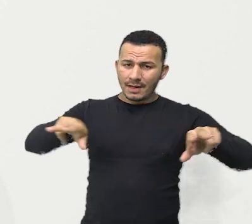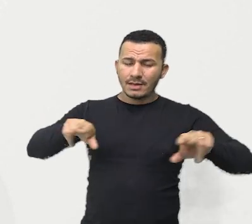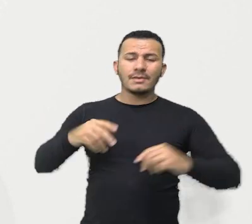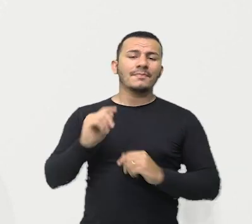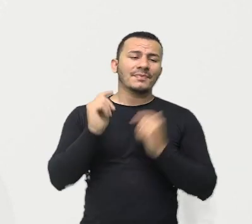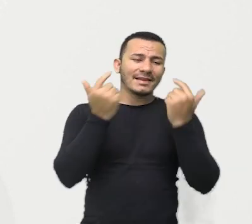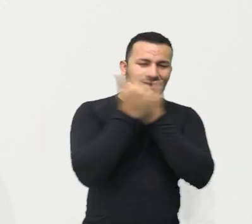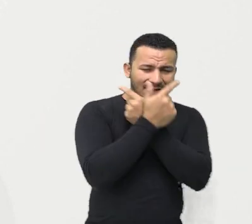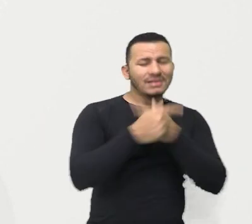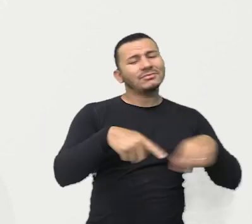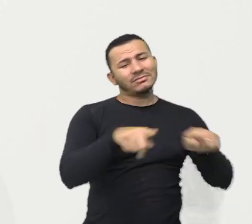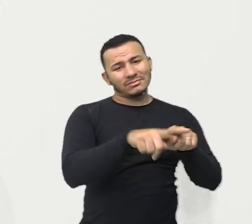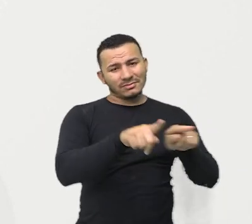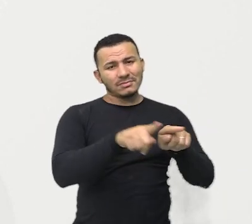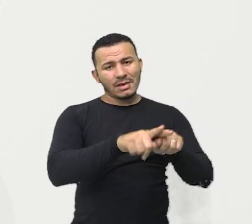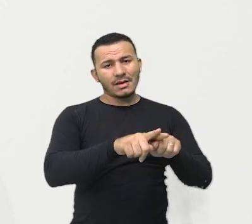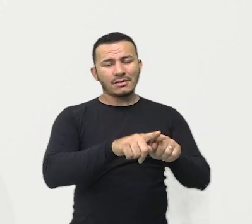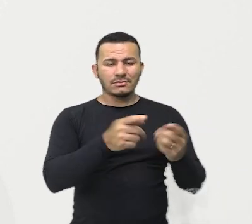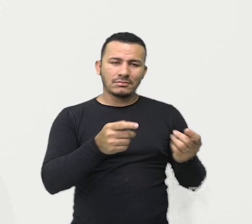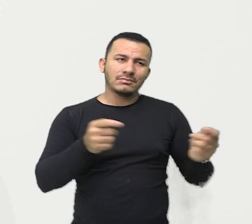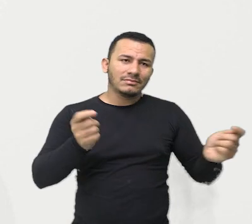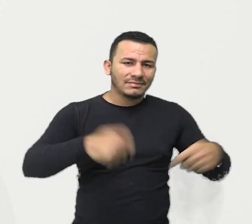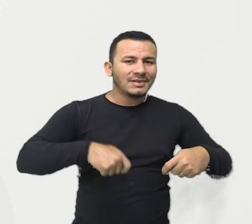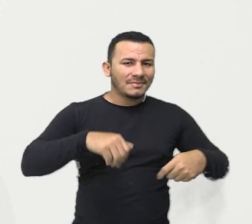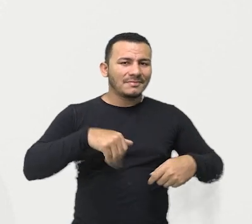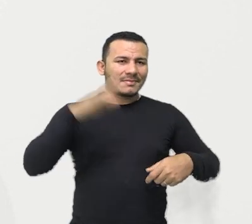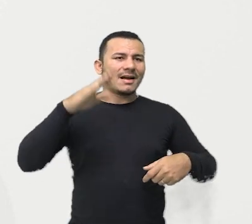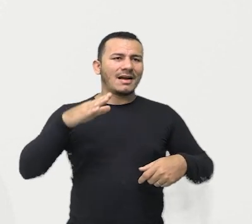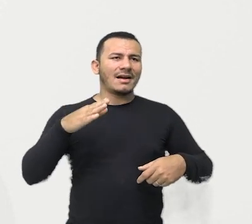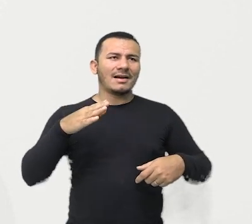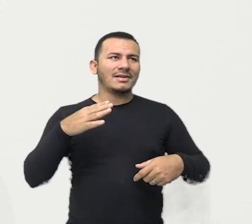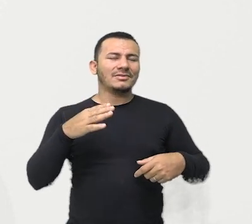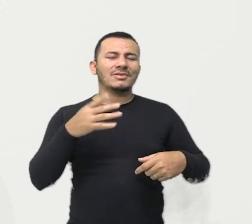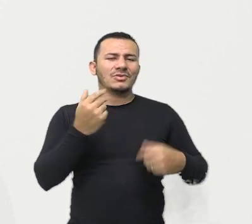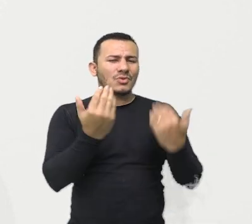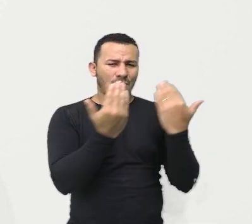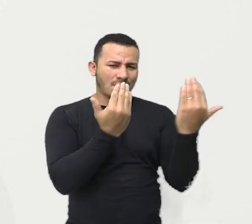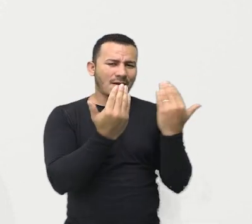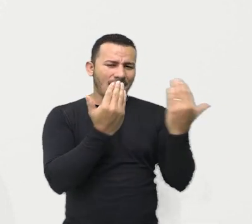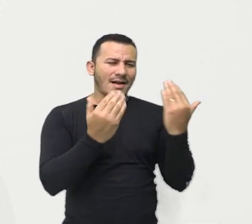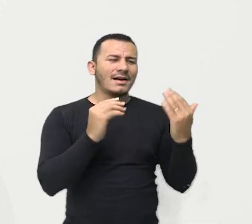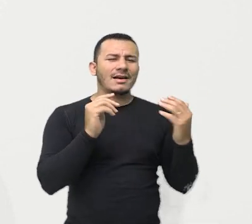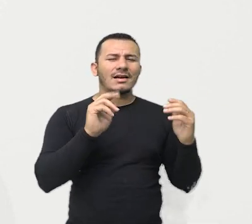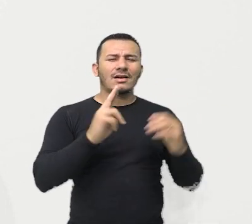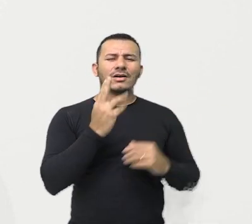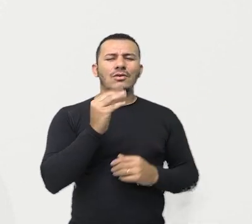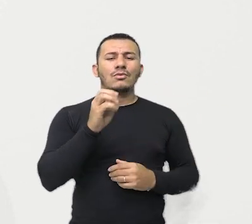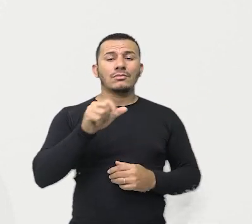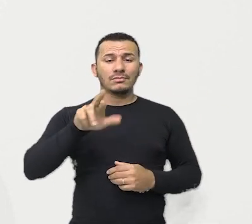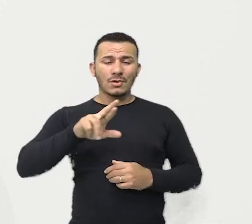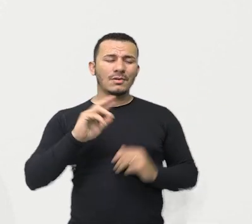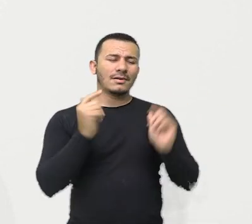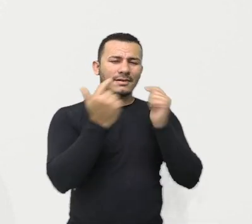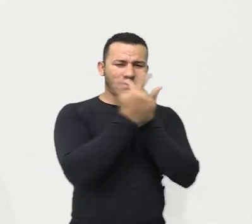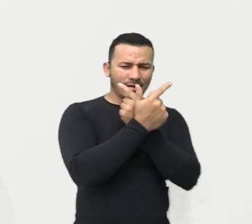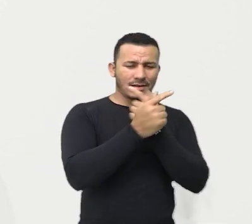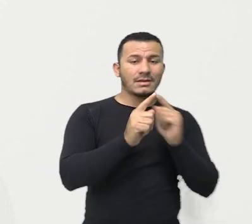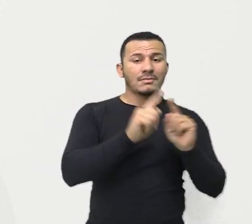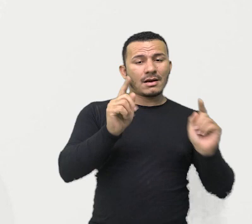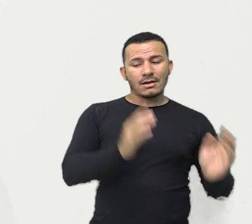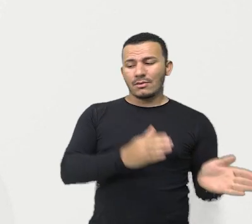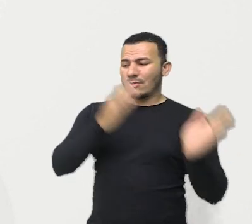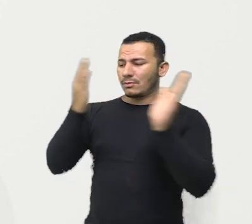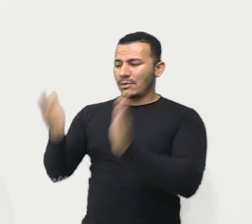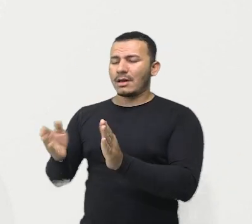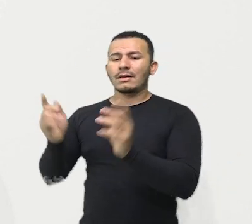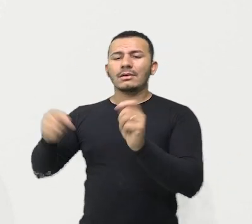rir? Sim, que é o que a gente mais comumente associa. Mas o humor também nos serve